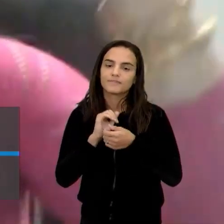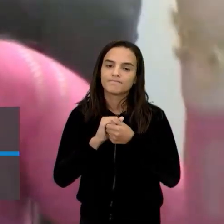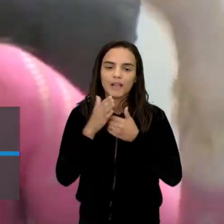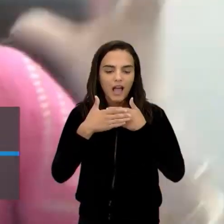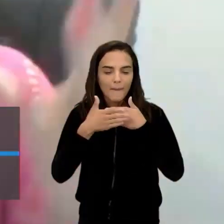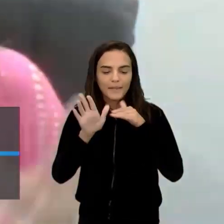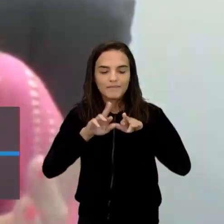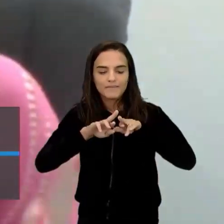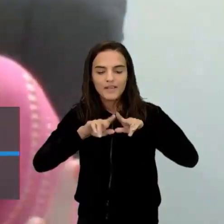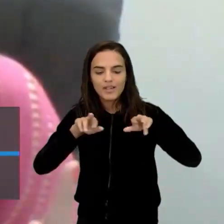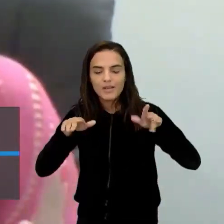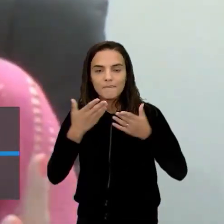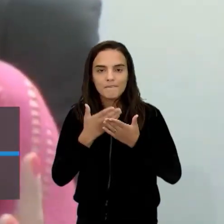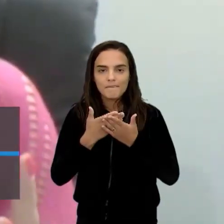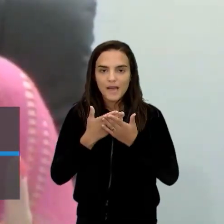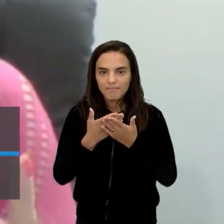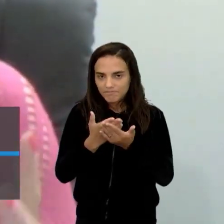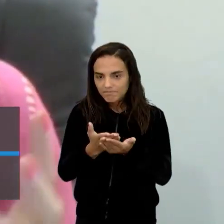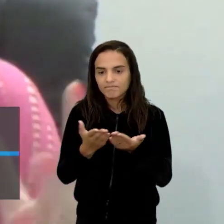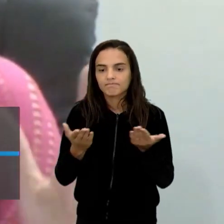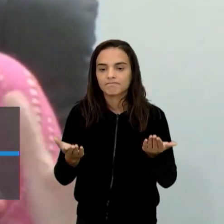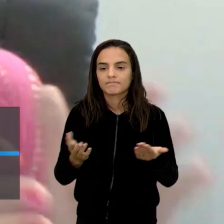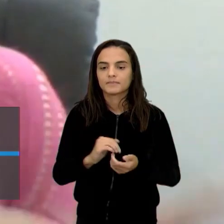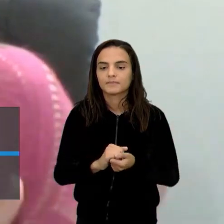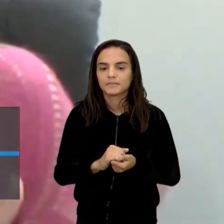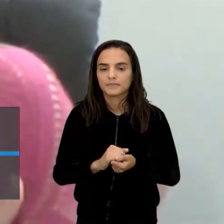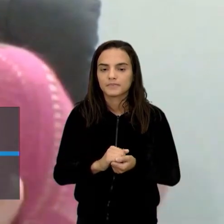abre-se um leque para vocês, tá?